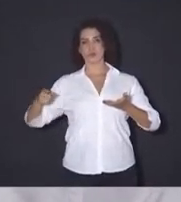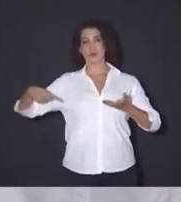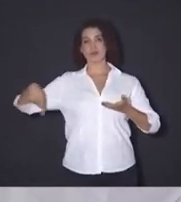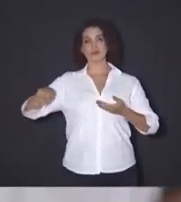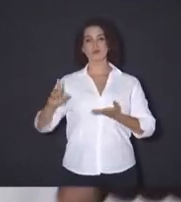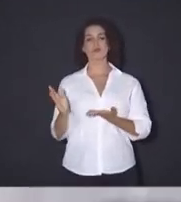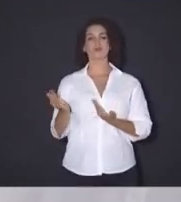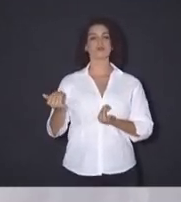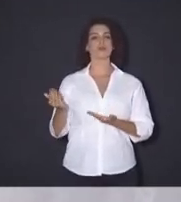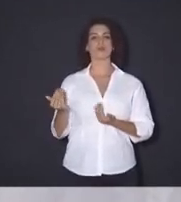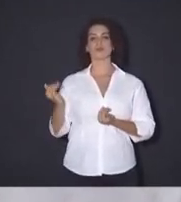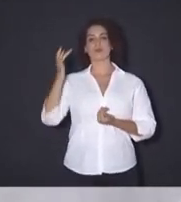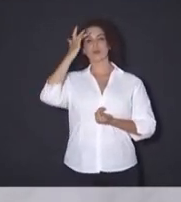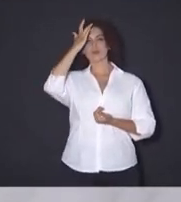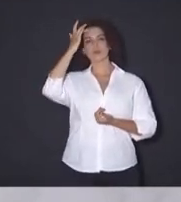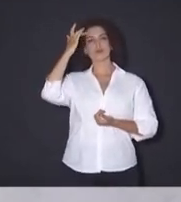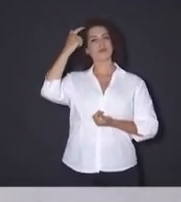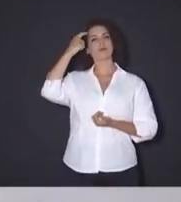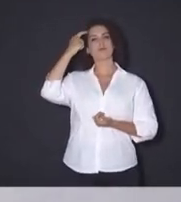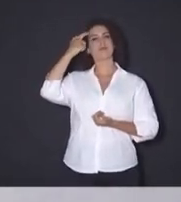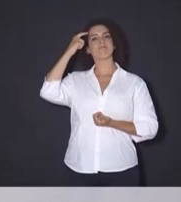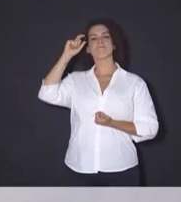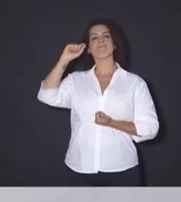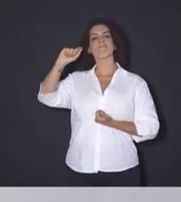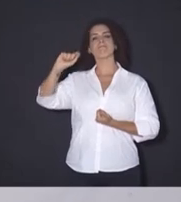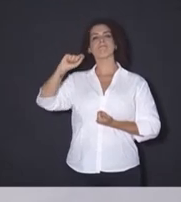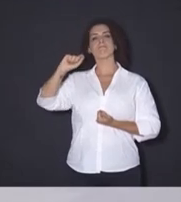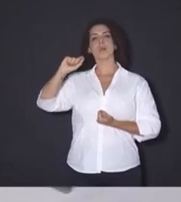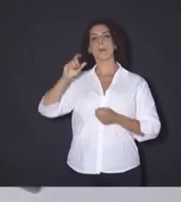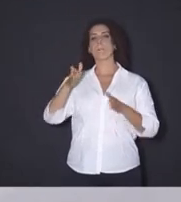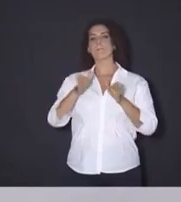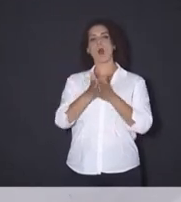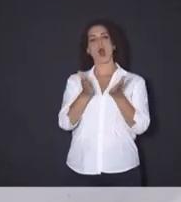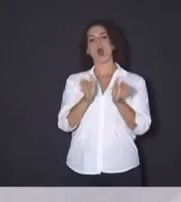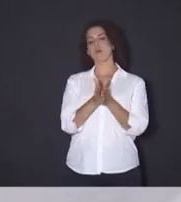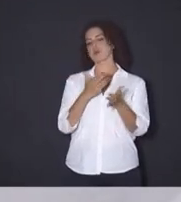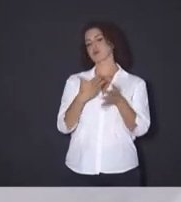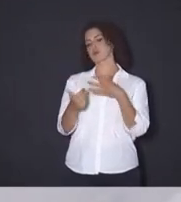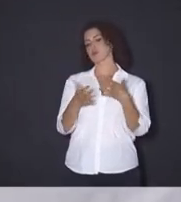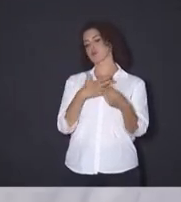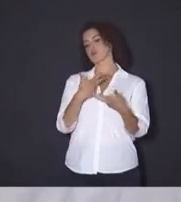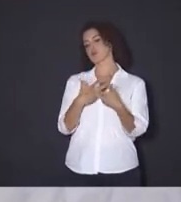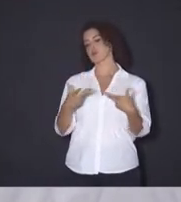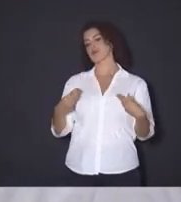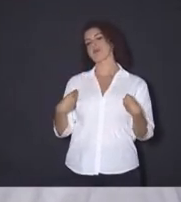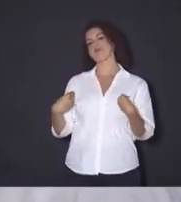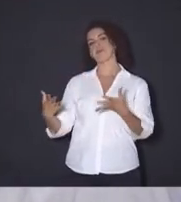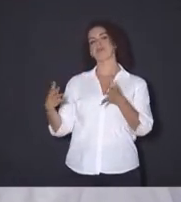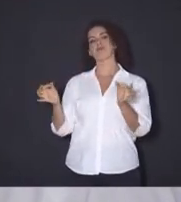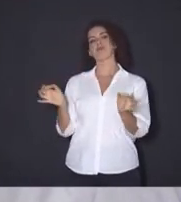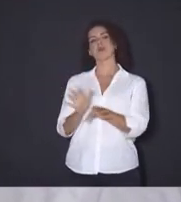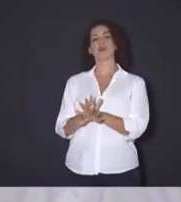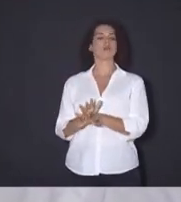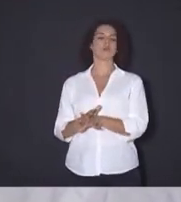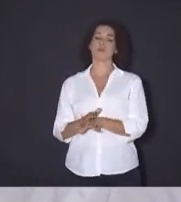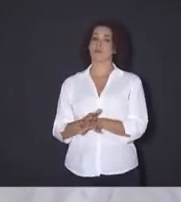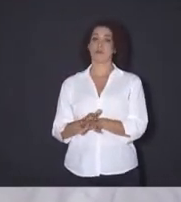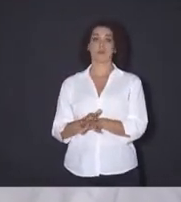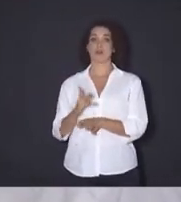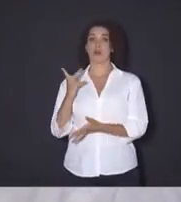que as pessoas imaginam que para o pobre qualquer coisa serve e que é um equívoco